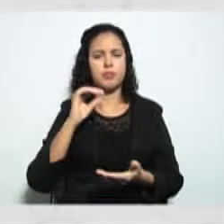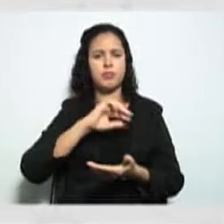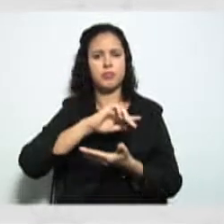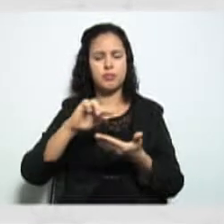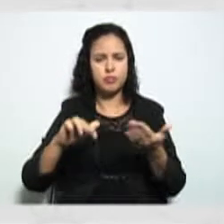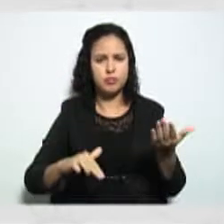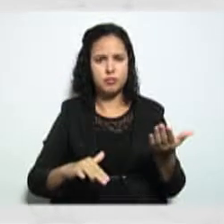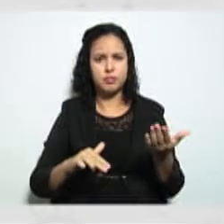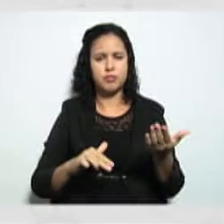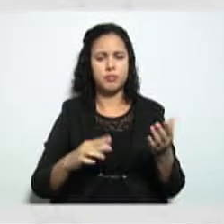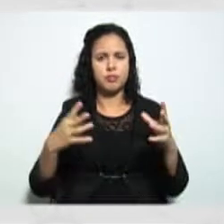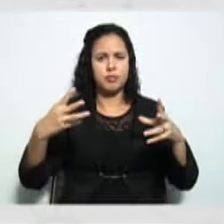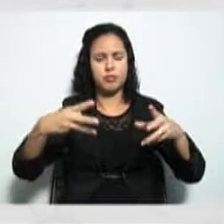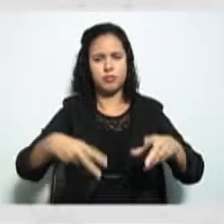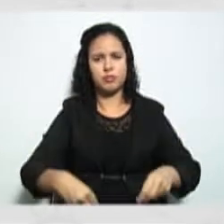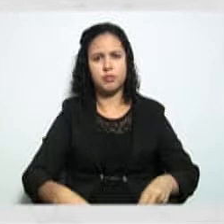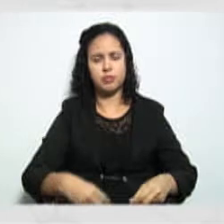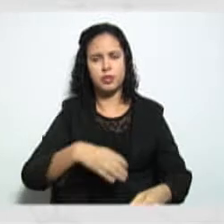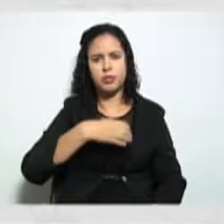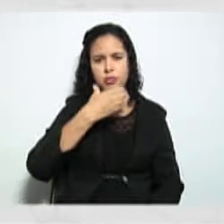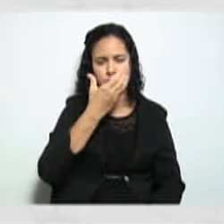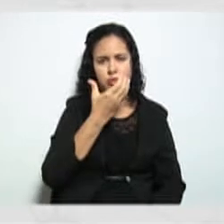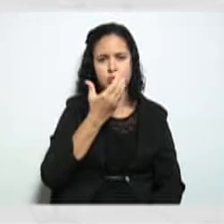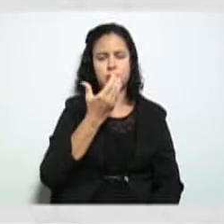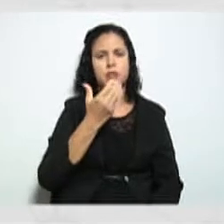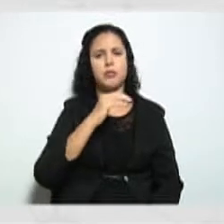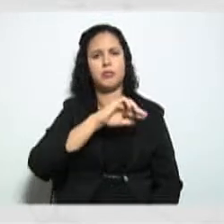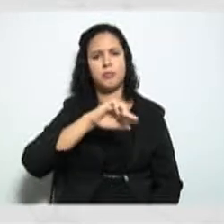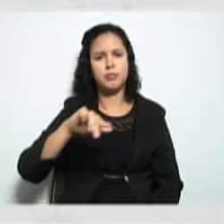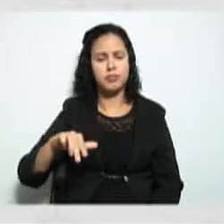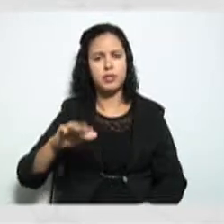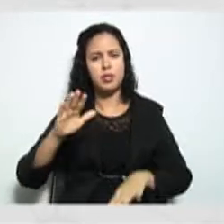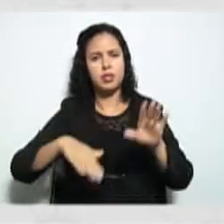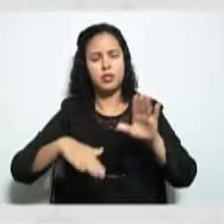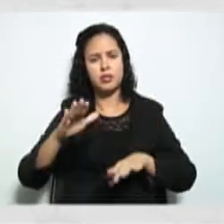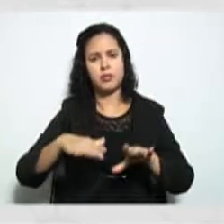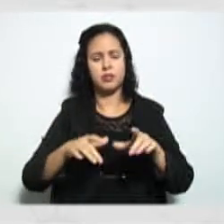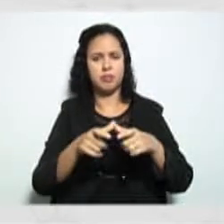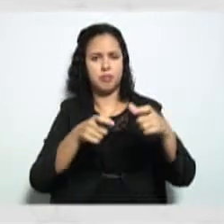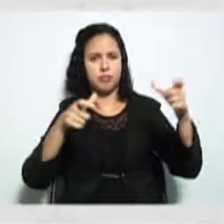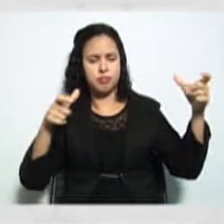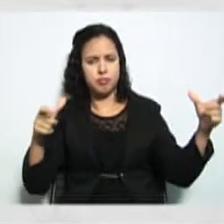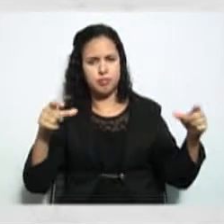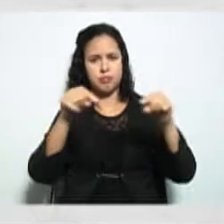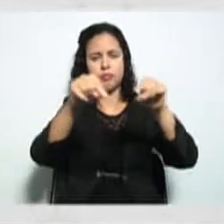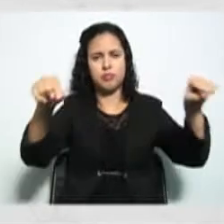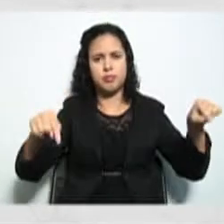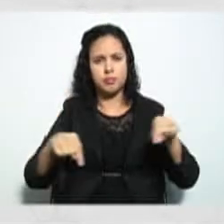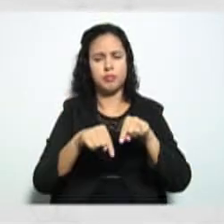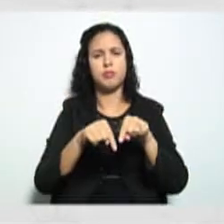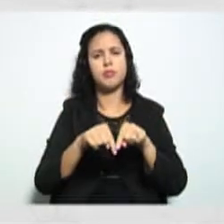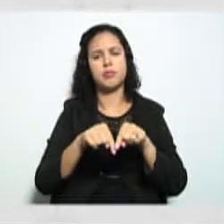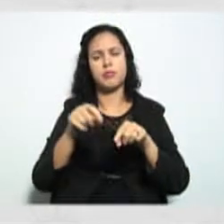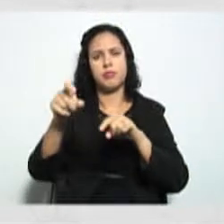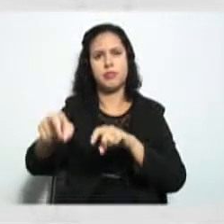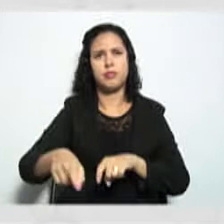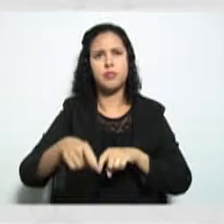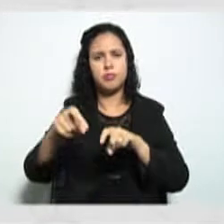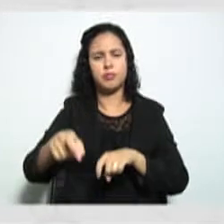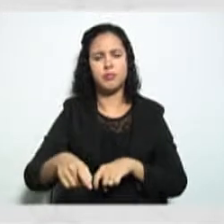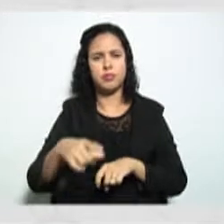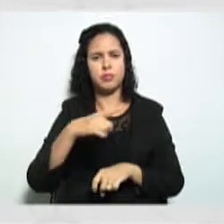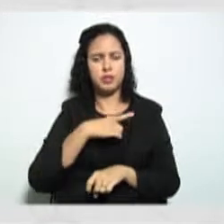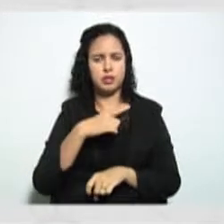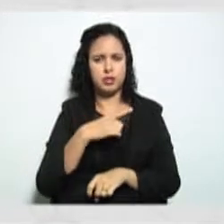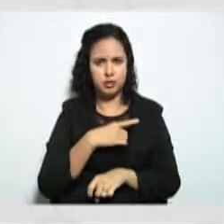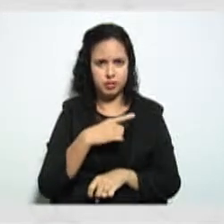forma geral, as frutas e outros alimentos. É, muitas vezes as grandes propriedades rurais, quando elas estão produzindo um bem, elas